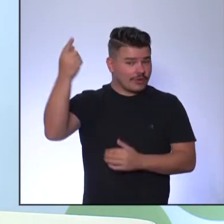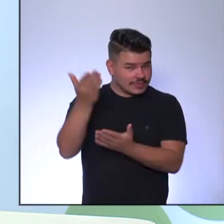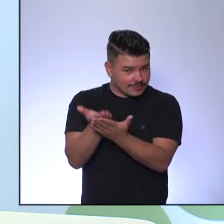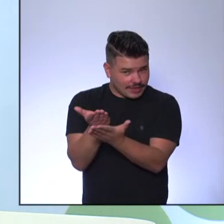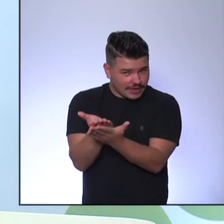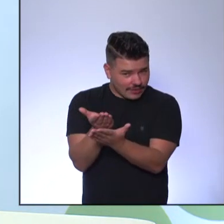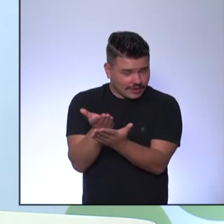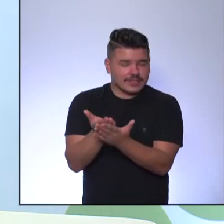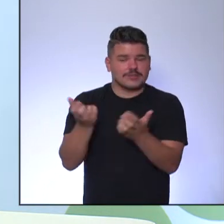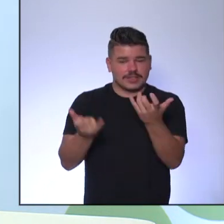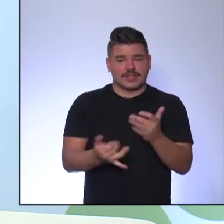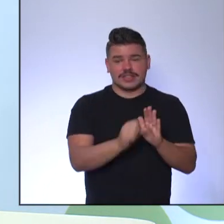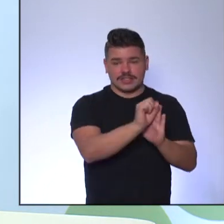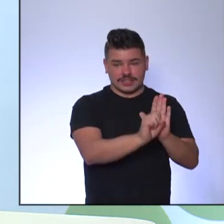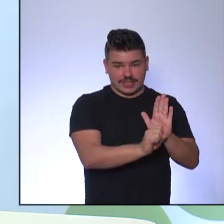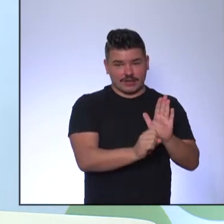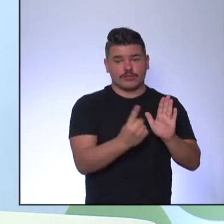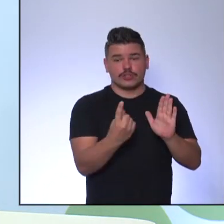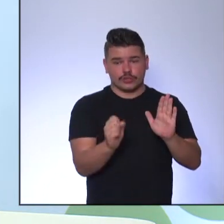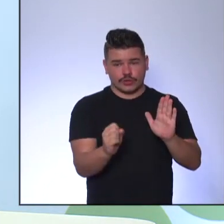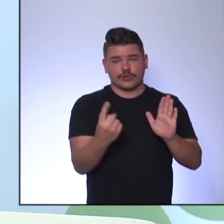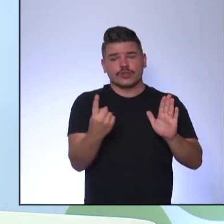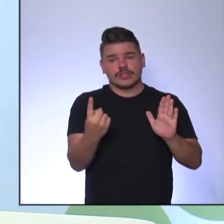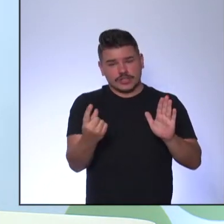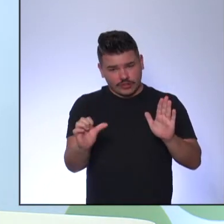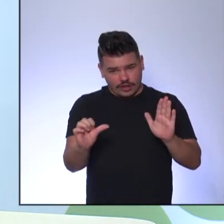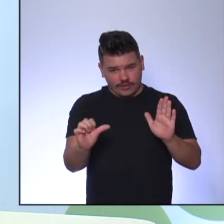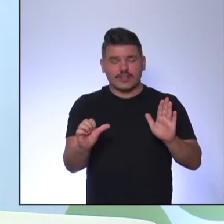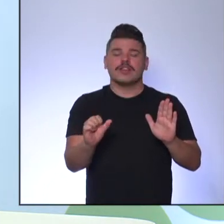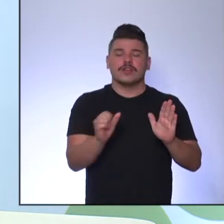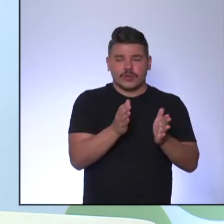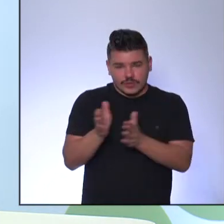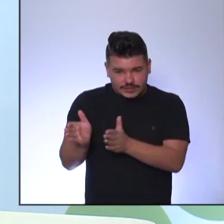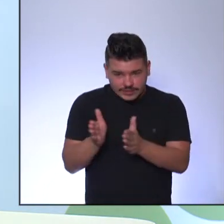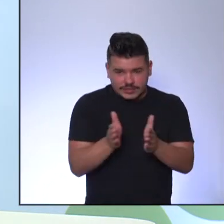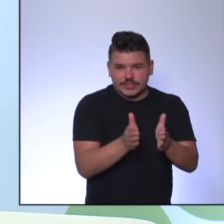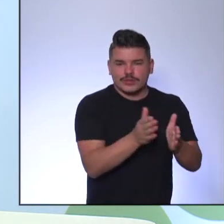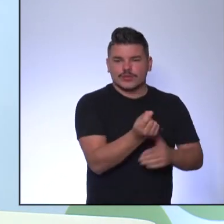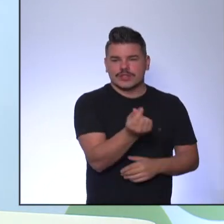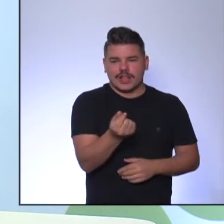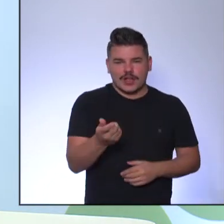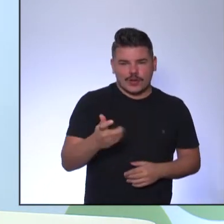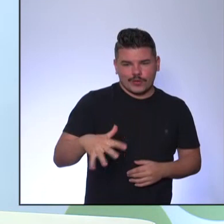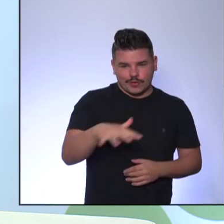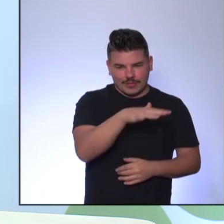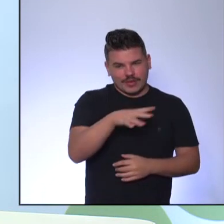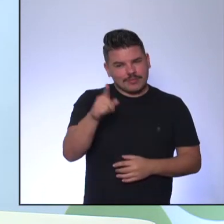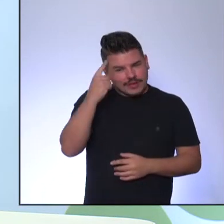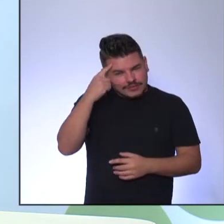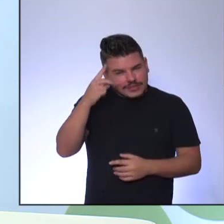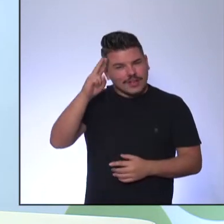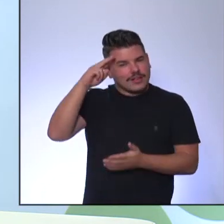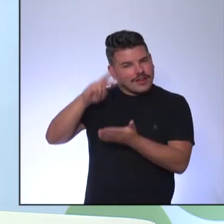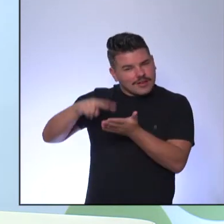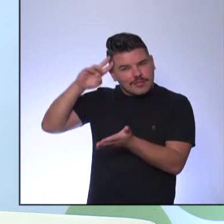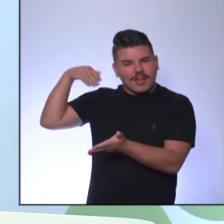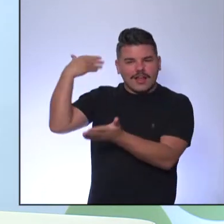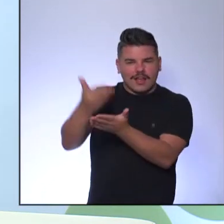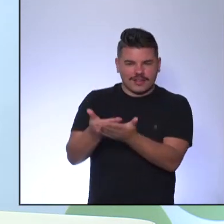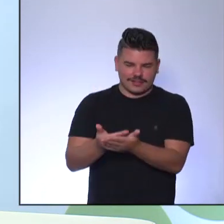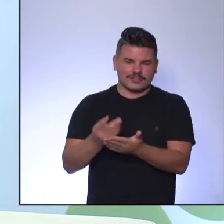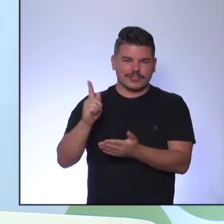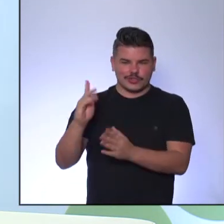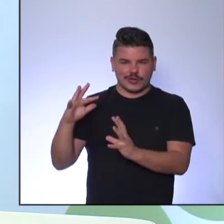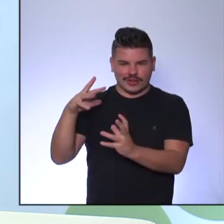ciclos econômicos do século XVIII e XIX. Então, é uma continuidade desta